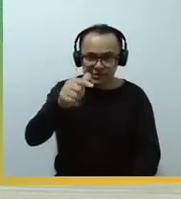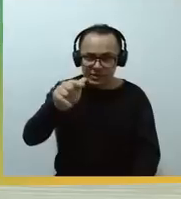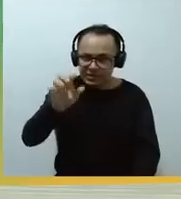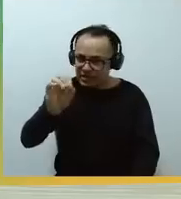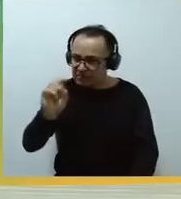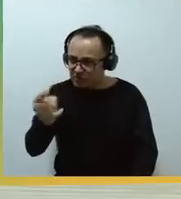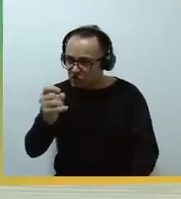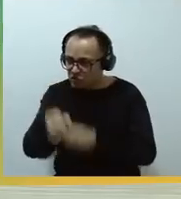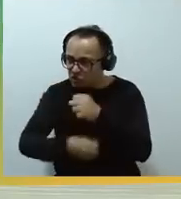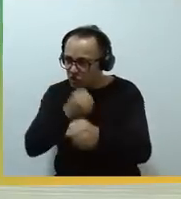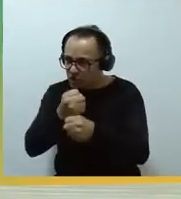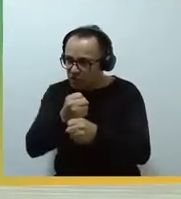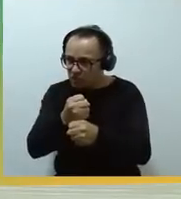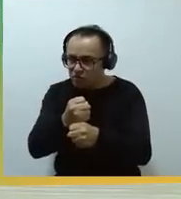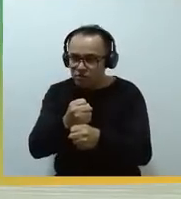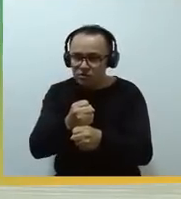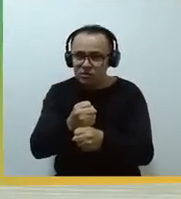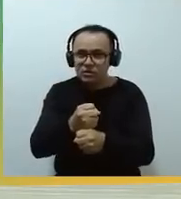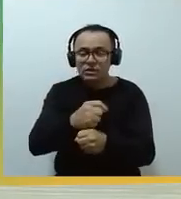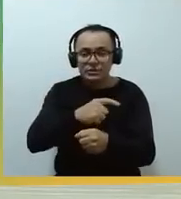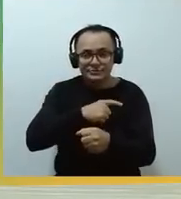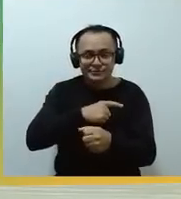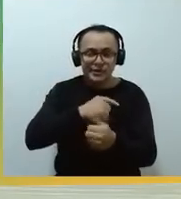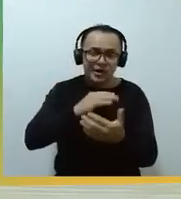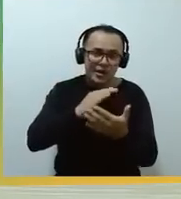Ah. E alguns, a maioria deles